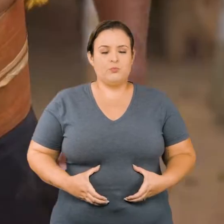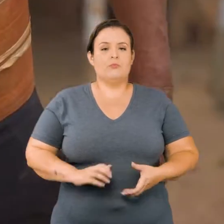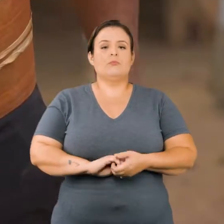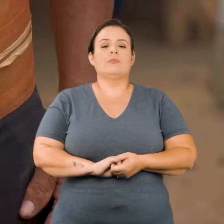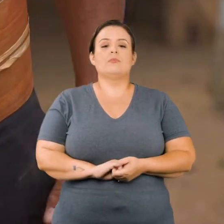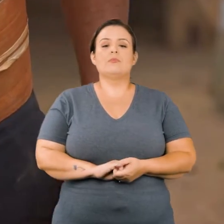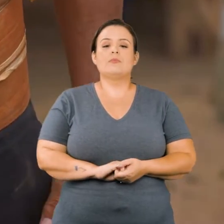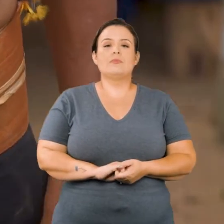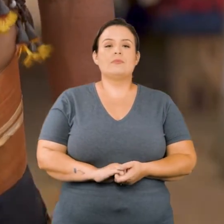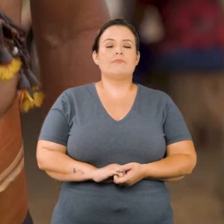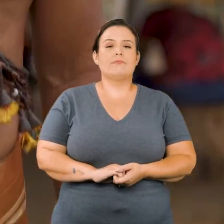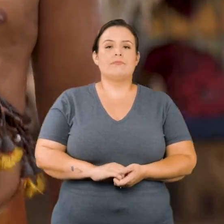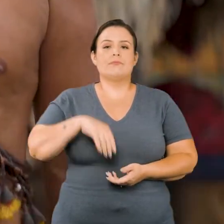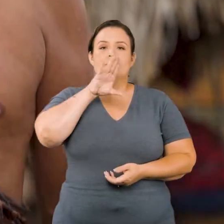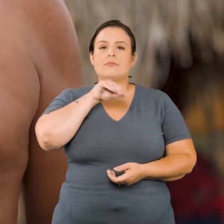Cinta Larga.